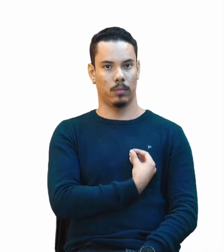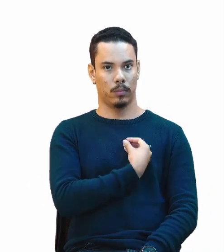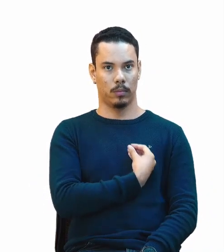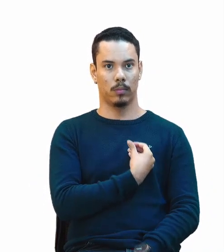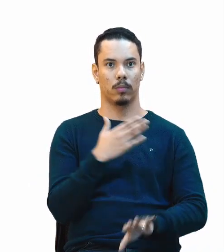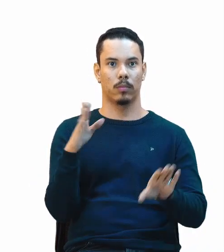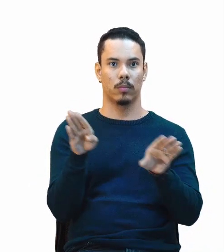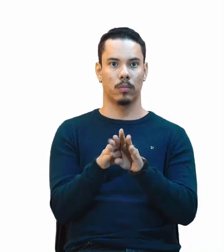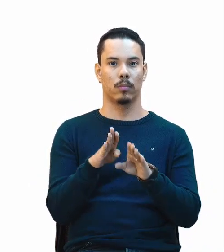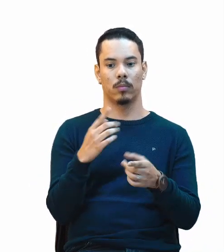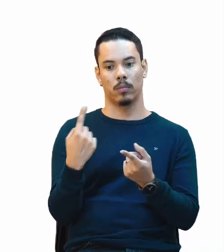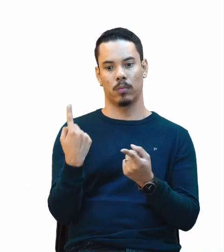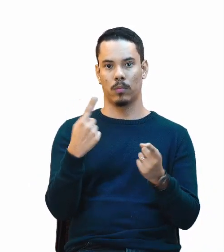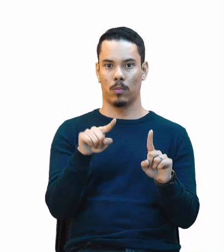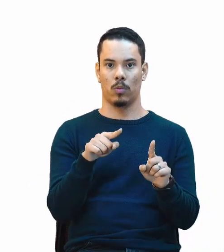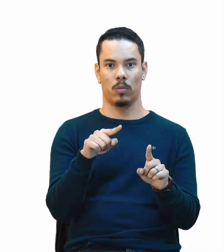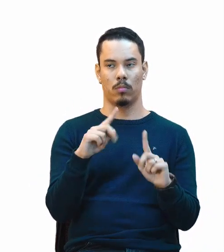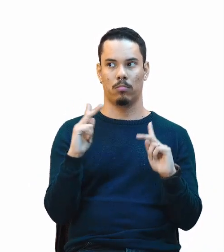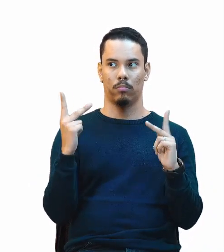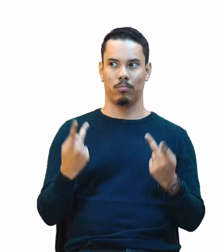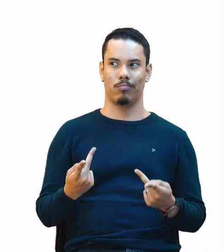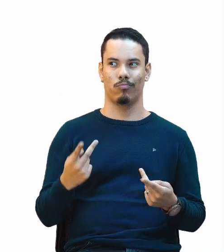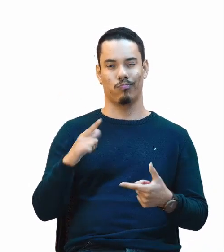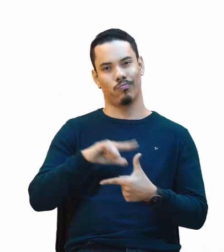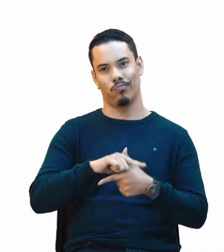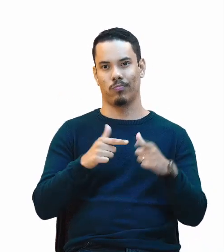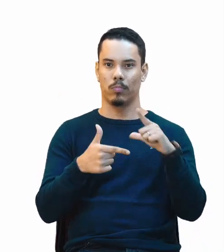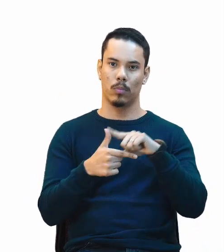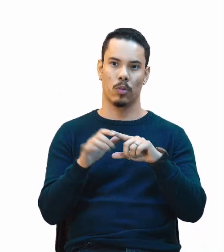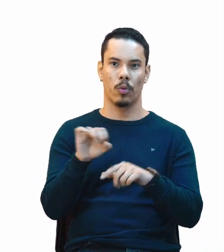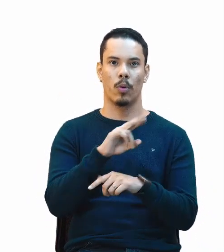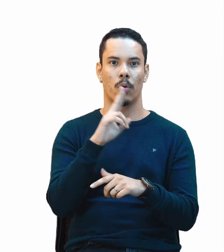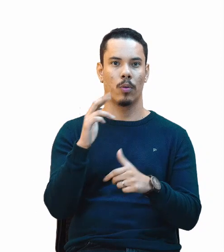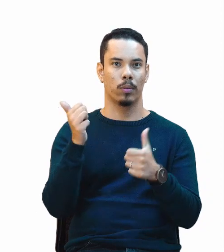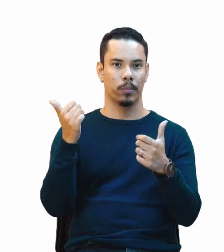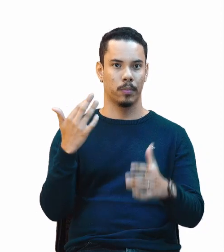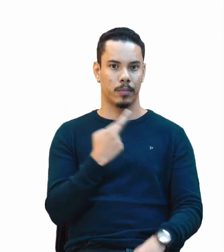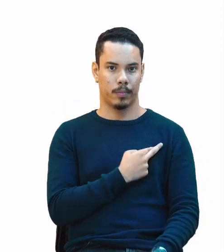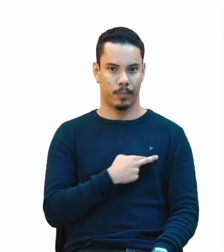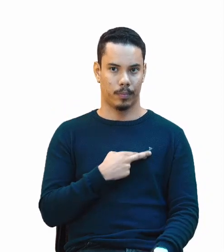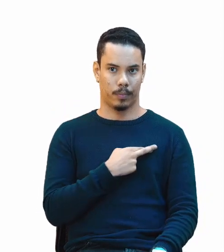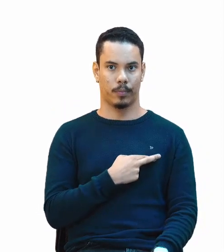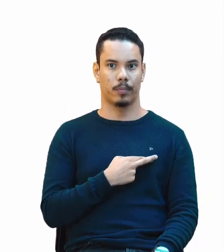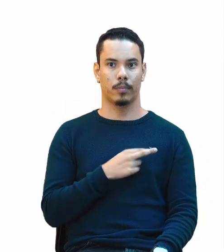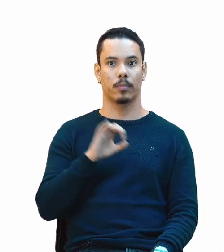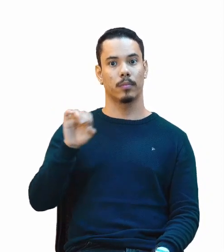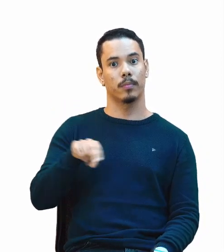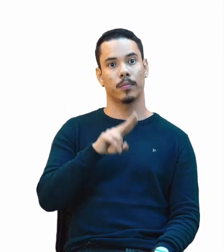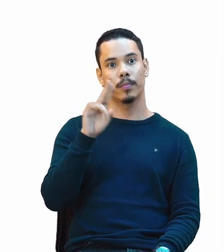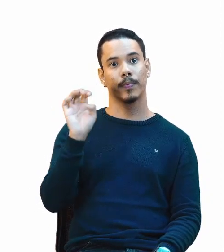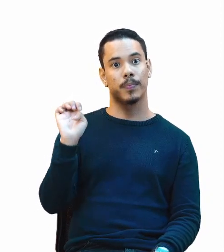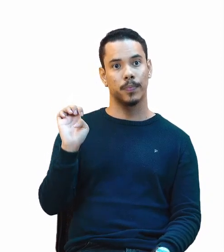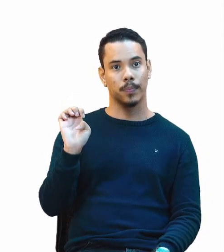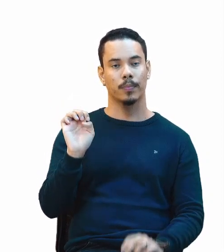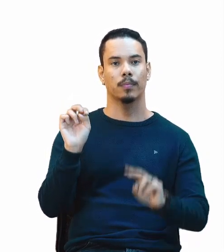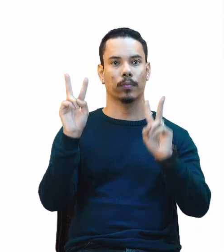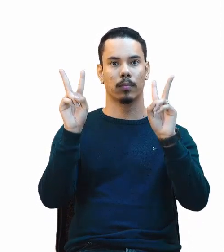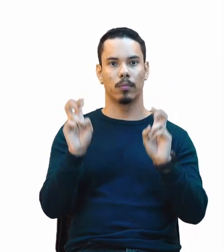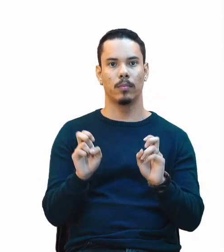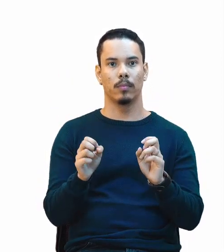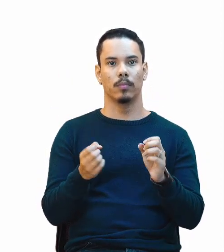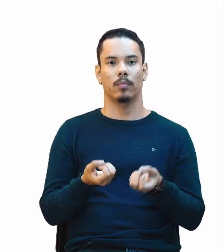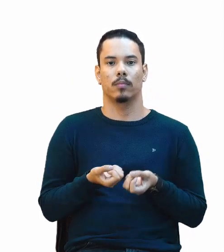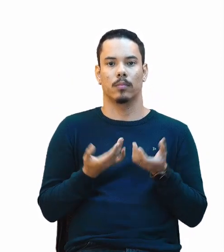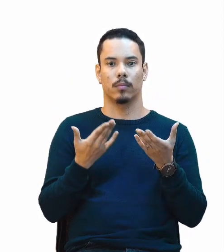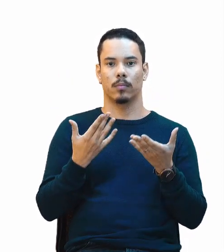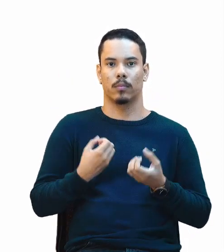contradições humanas. Tales não falou de religião, né? Ou E, elaboração poética